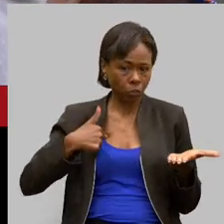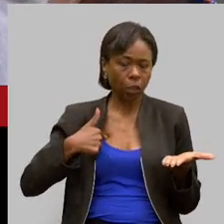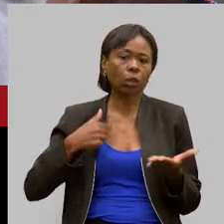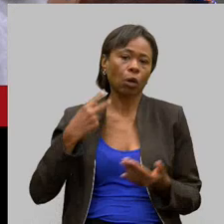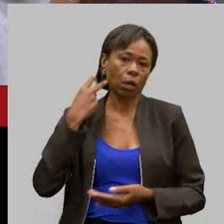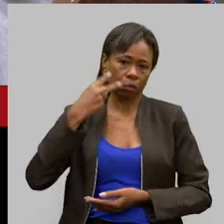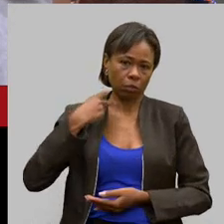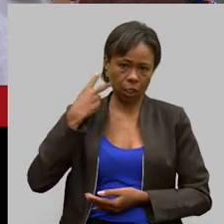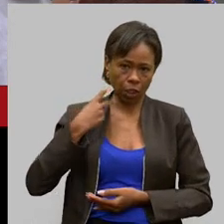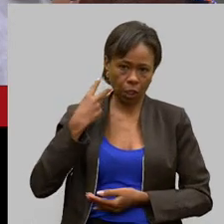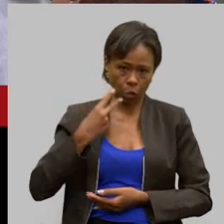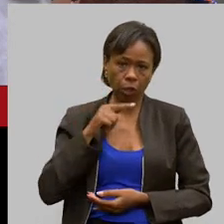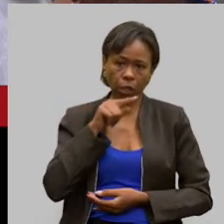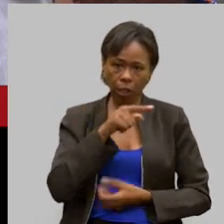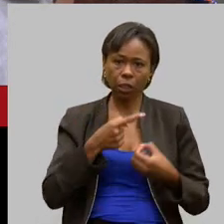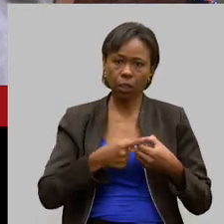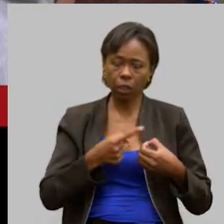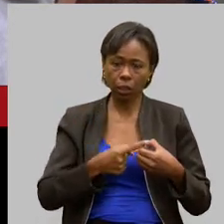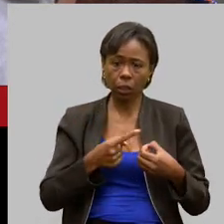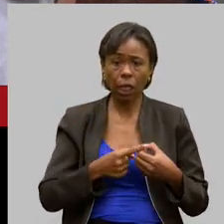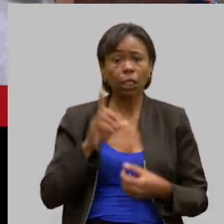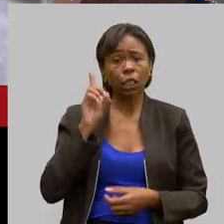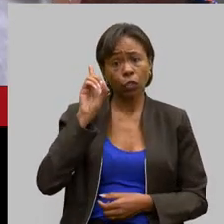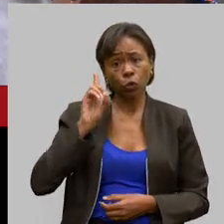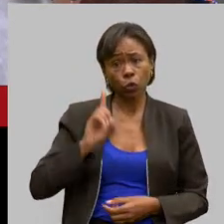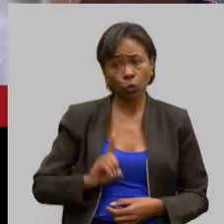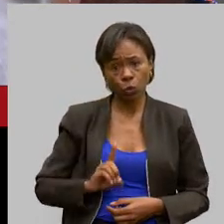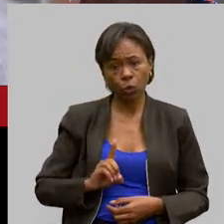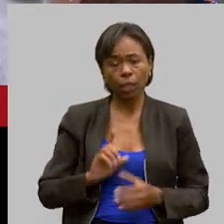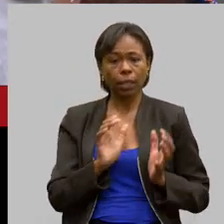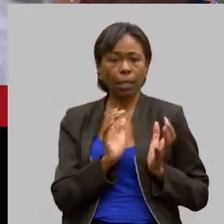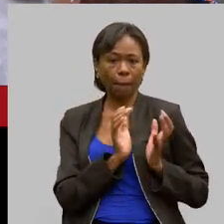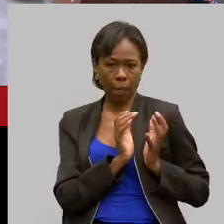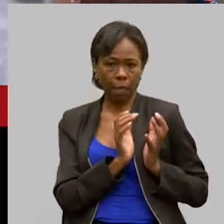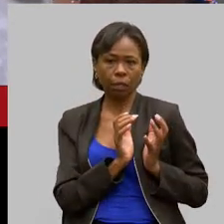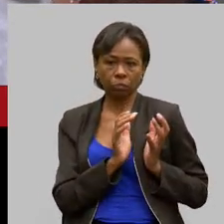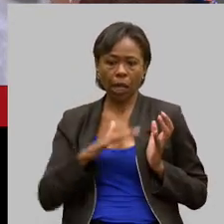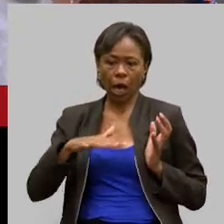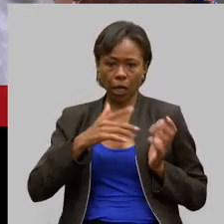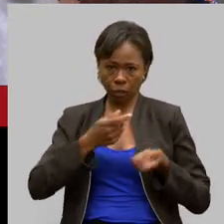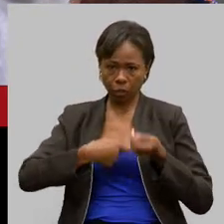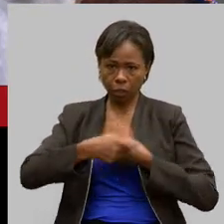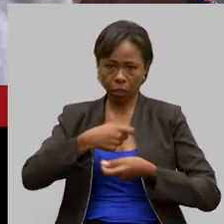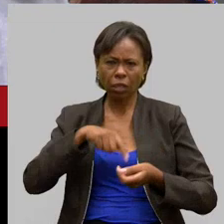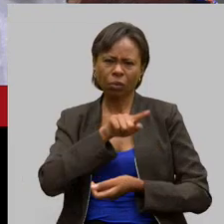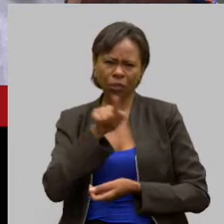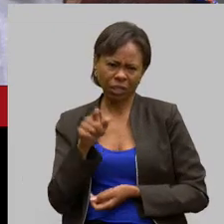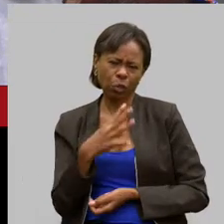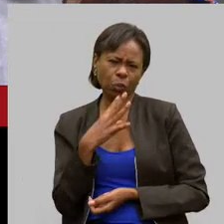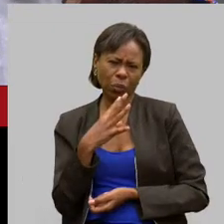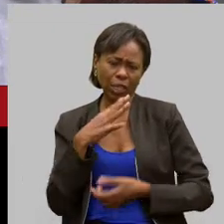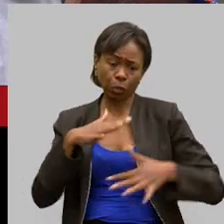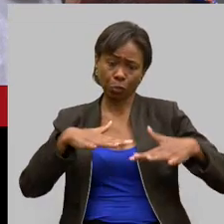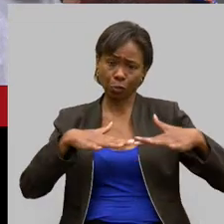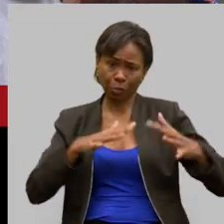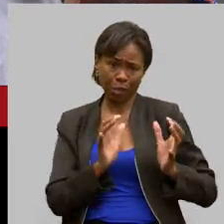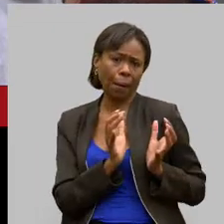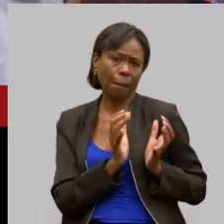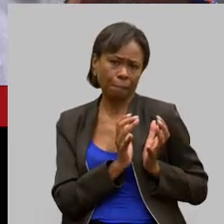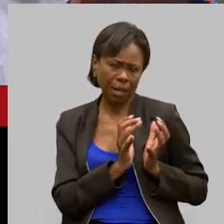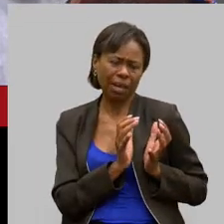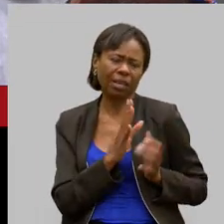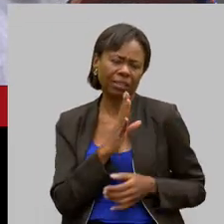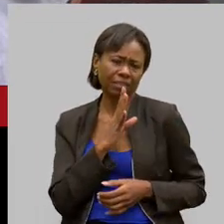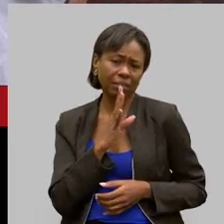cidade e sou diretora administrativa da apai e quem conhece movimento apano sabe que nas pequenas cidades